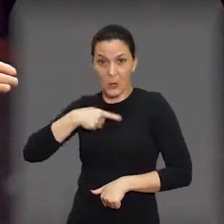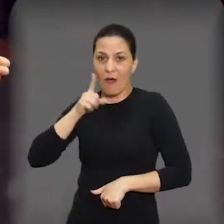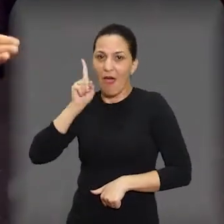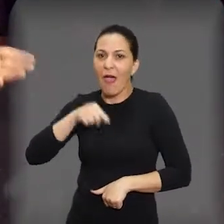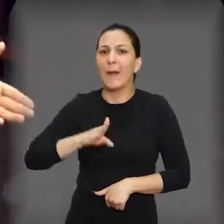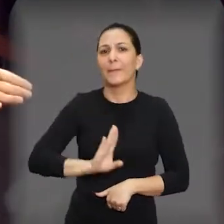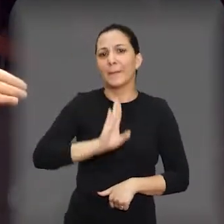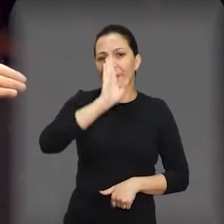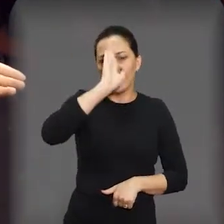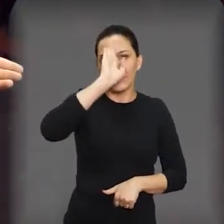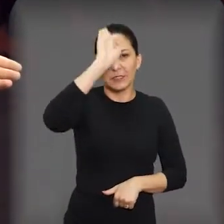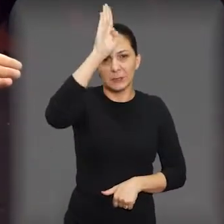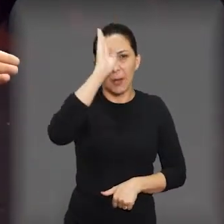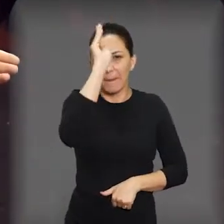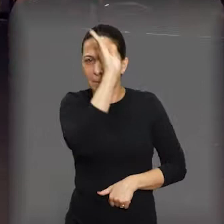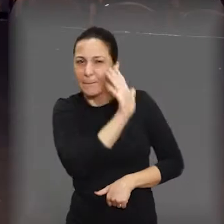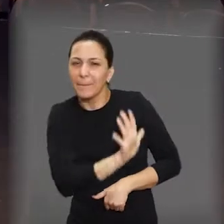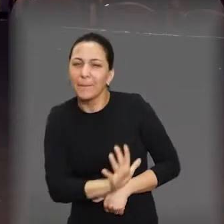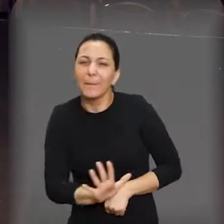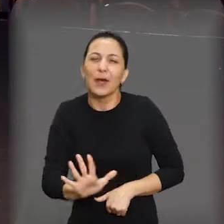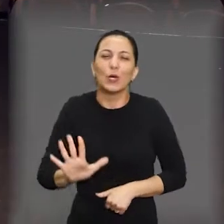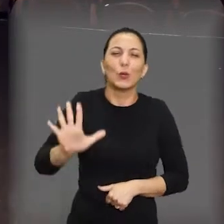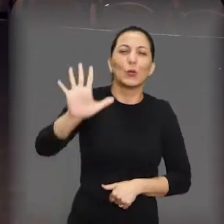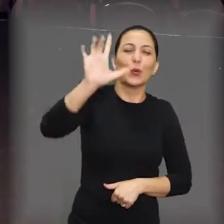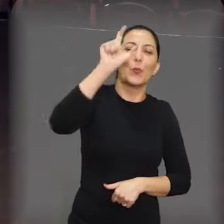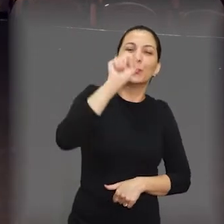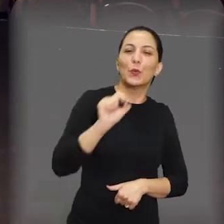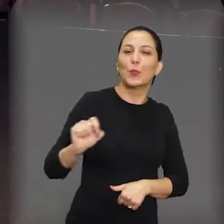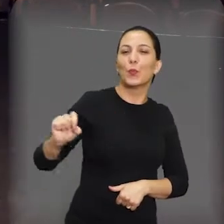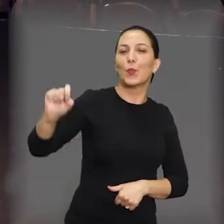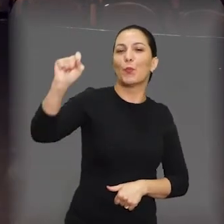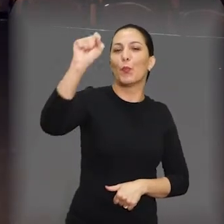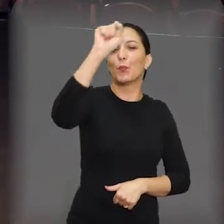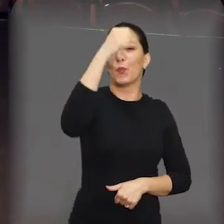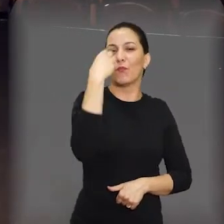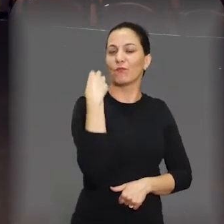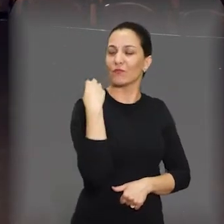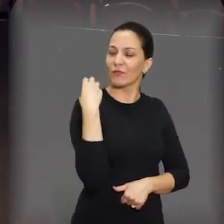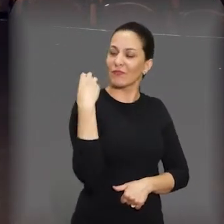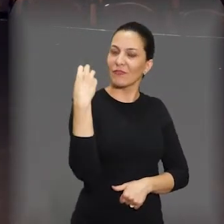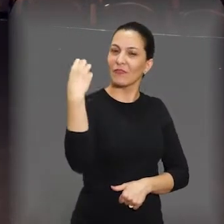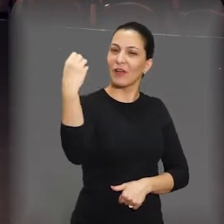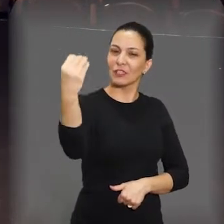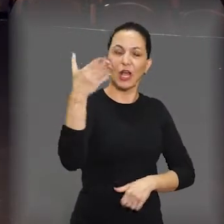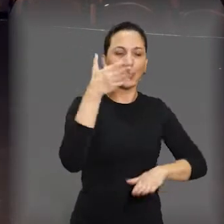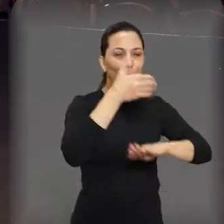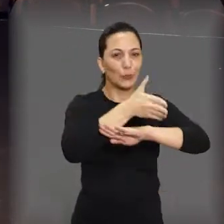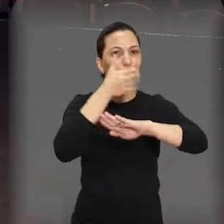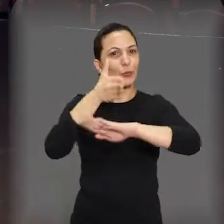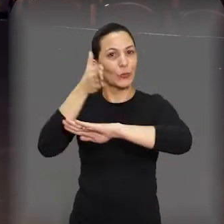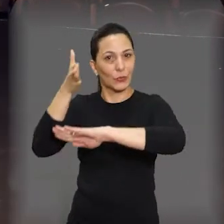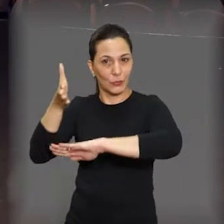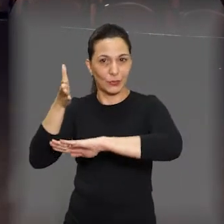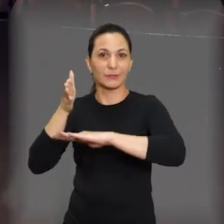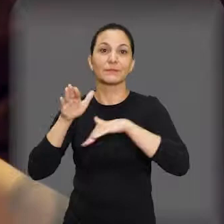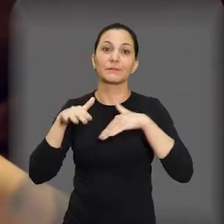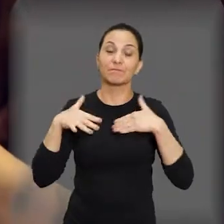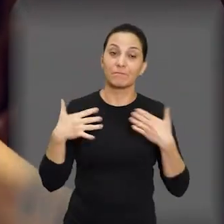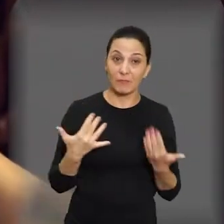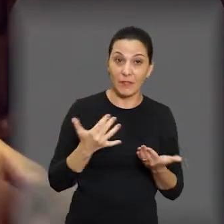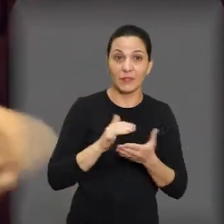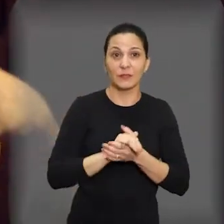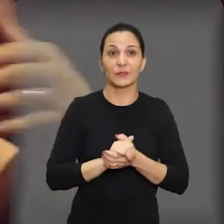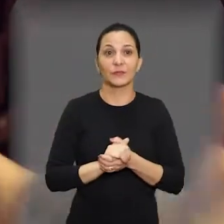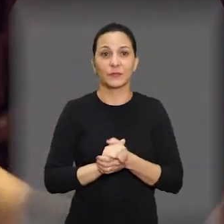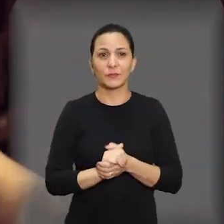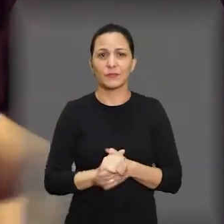e conseguir, acima de tudo, estabelecer um emprego mesmo para você usando o teu trabalho. E a